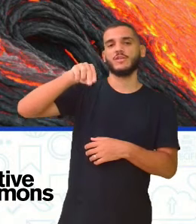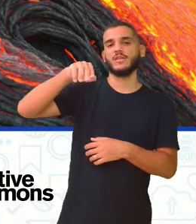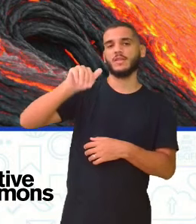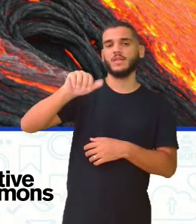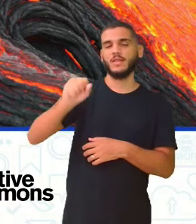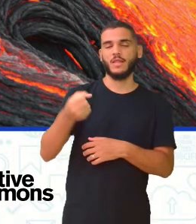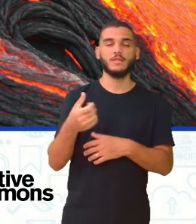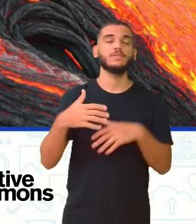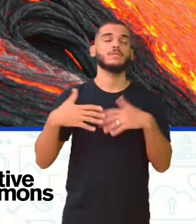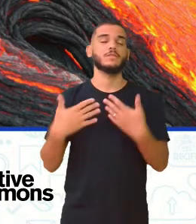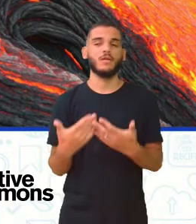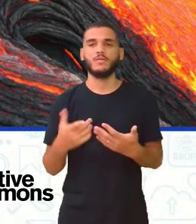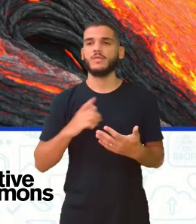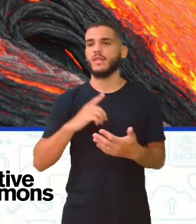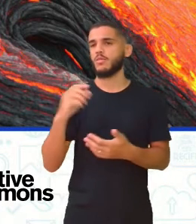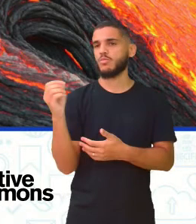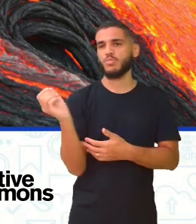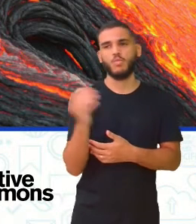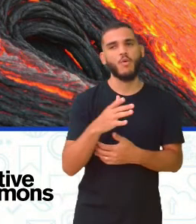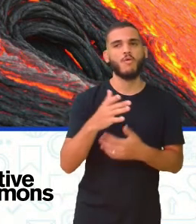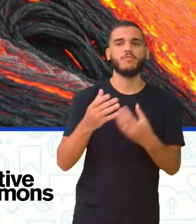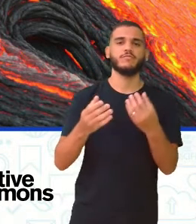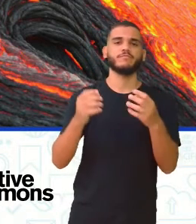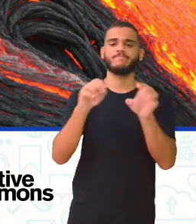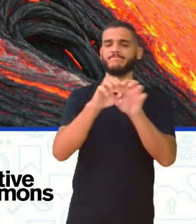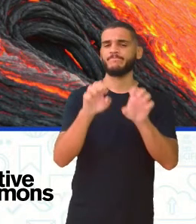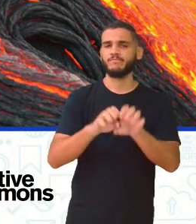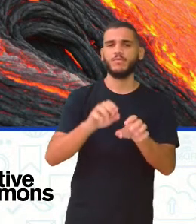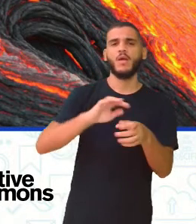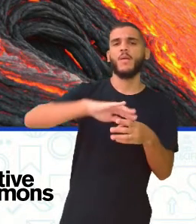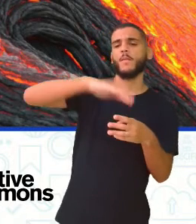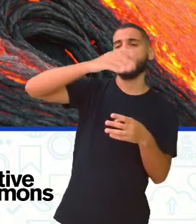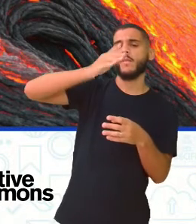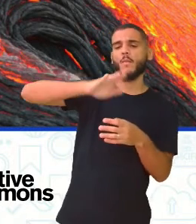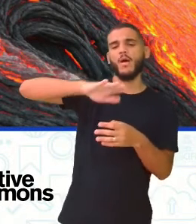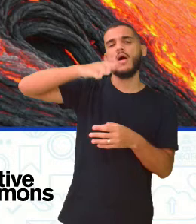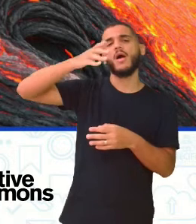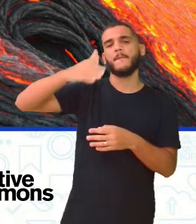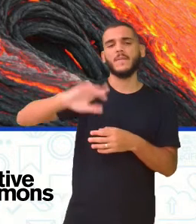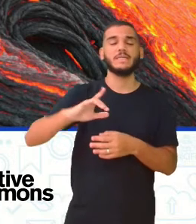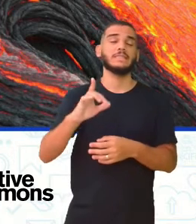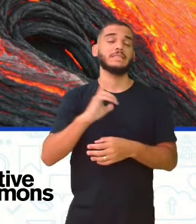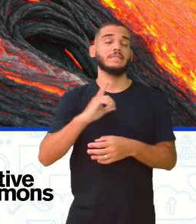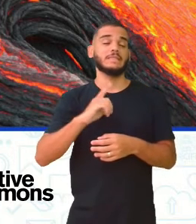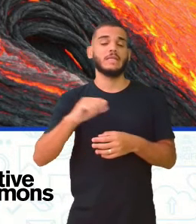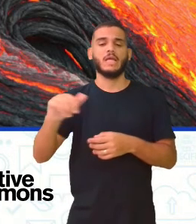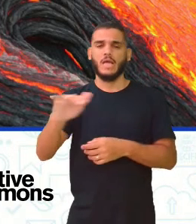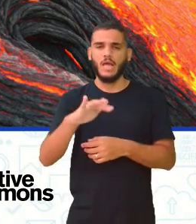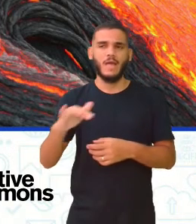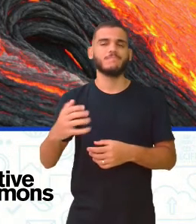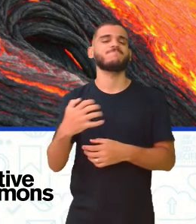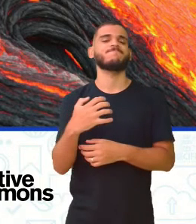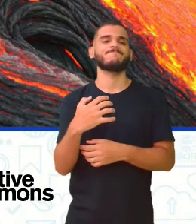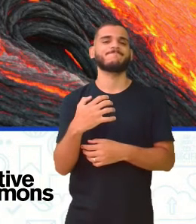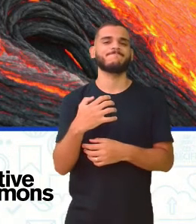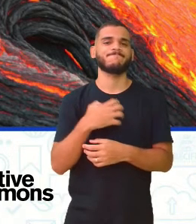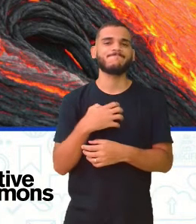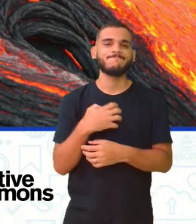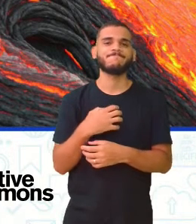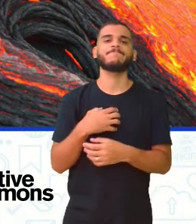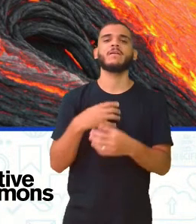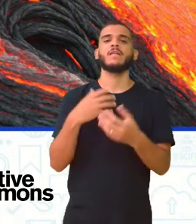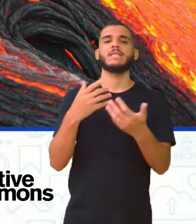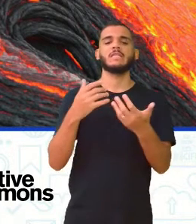de relevo, tem ali uma atividade vulcânica, então aquela área ali já vai sofrer um desgaste, já vai mudar a característica